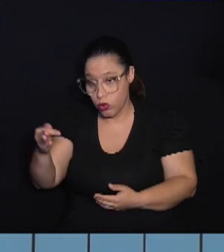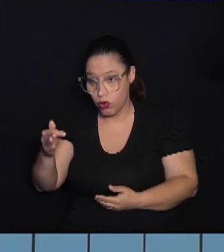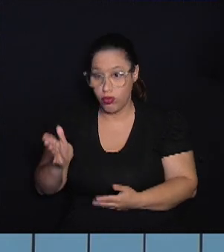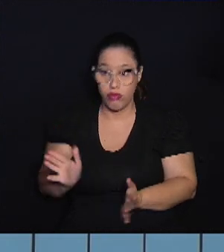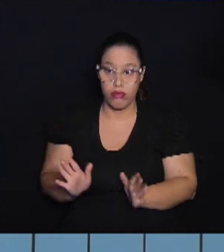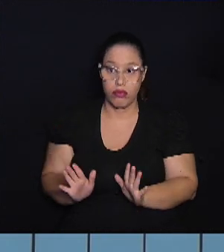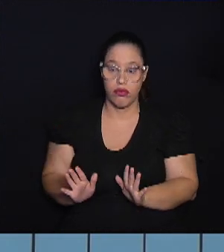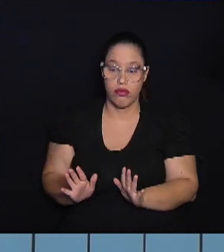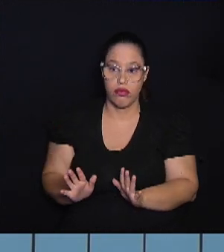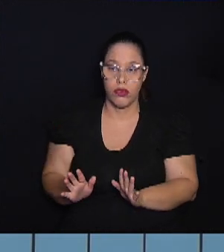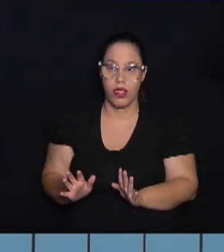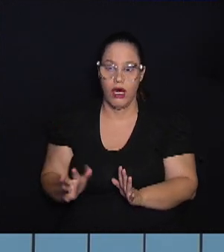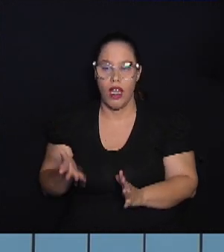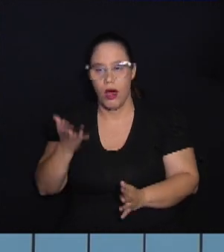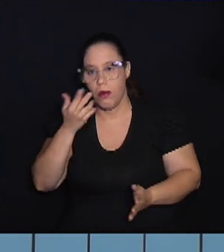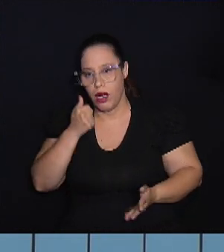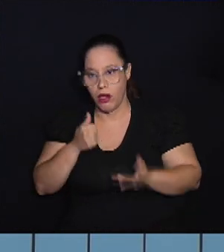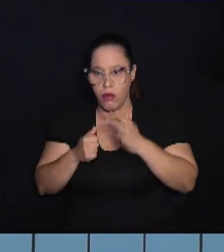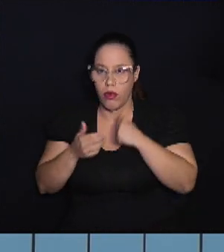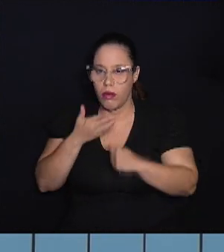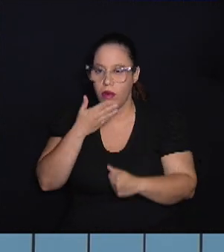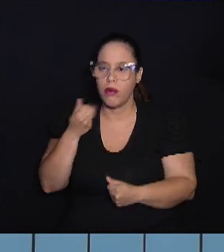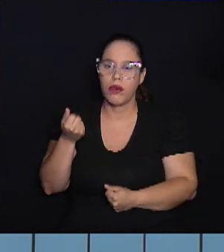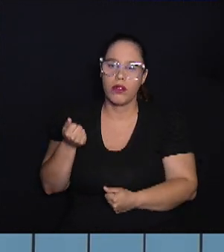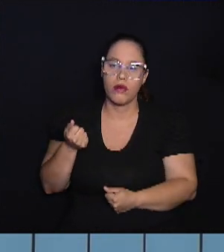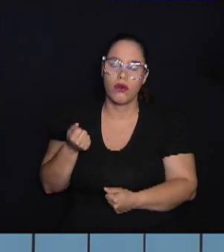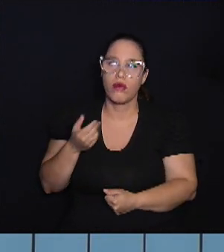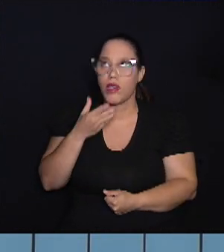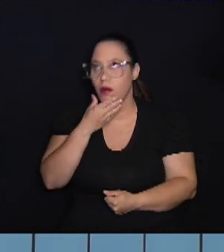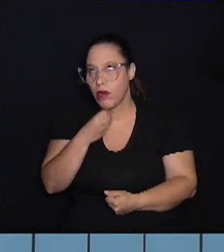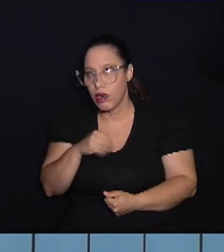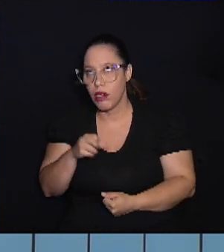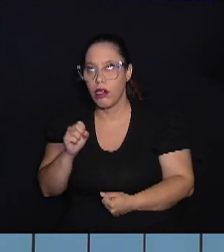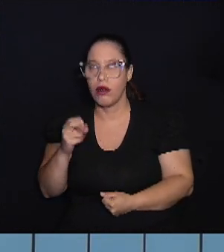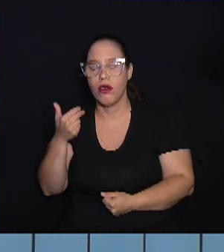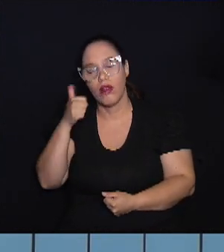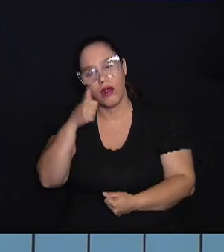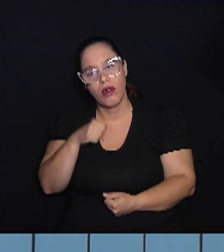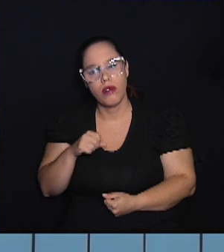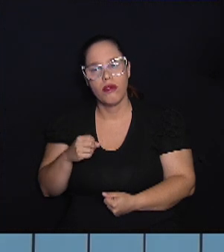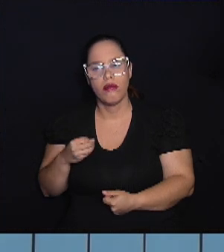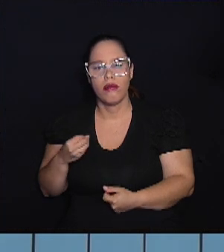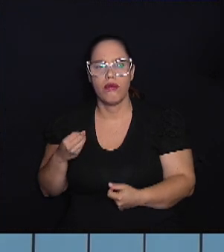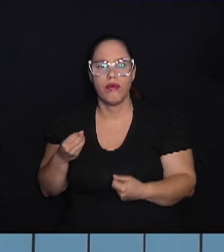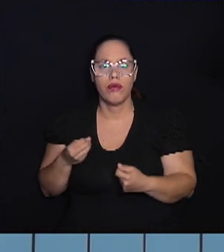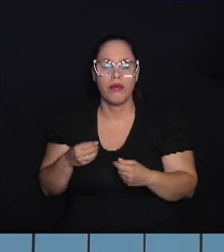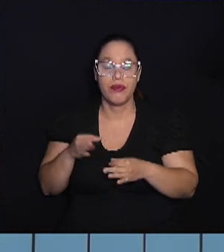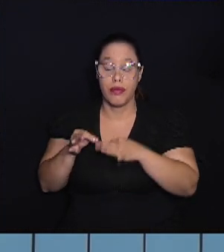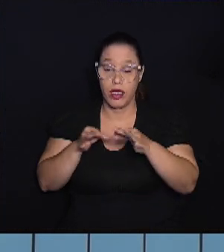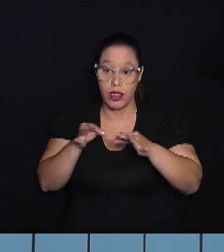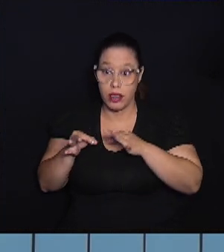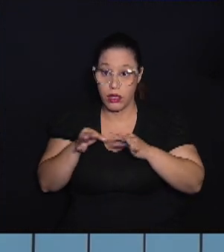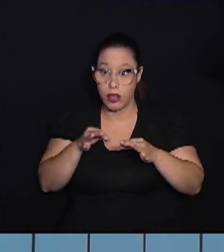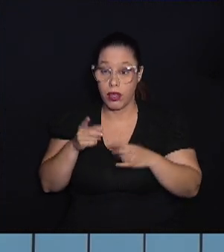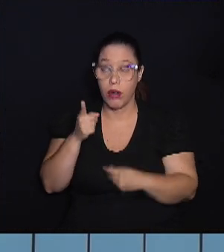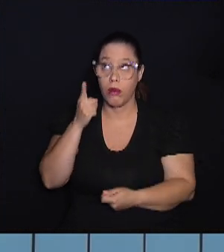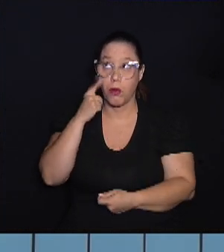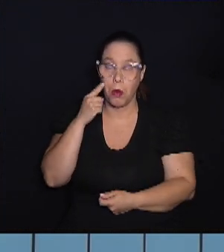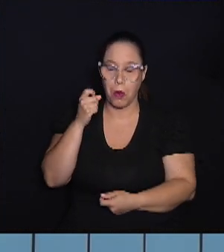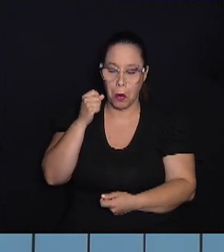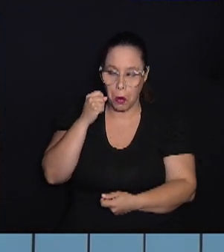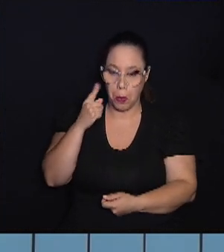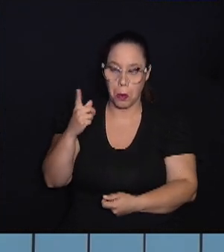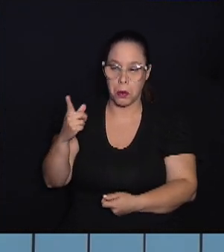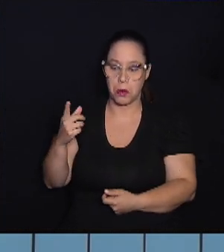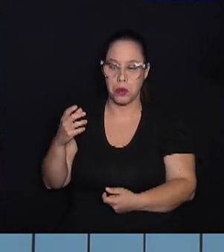para eles já irem consumindo, né, tanto o homem quanto a mulher, planejando, né, com essa visão aí